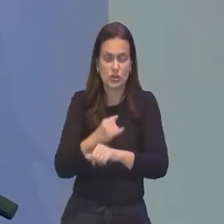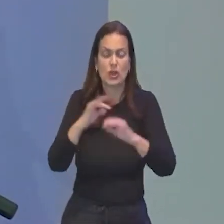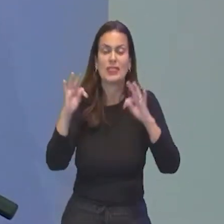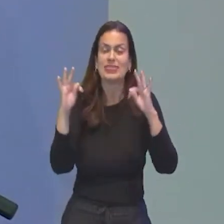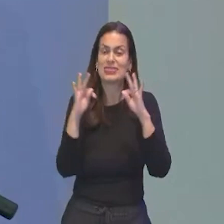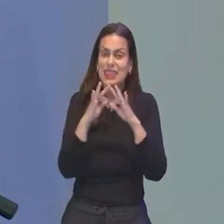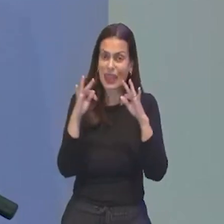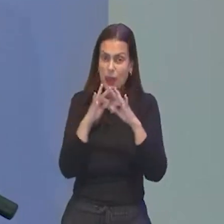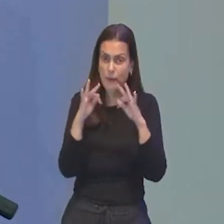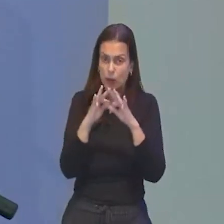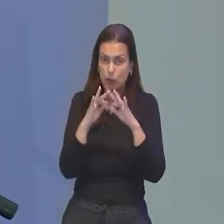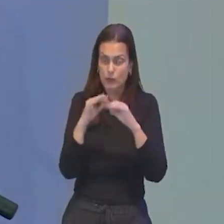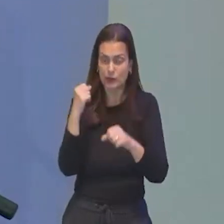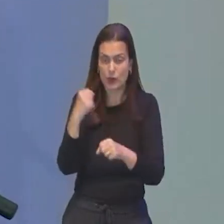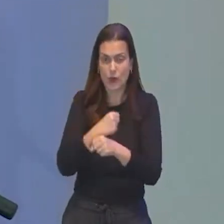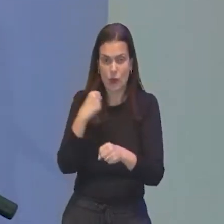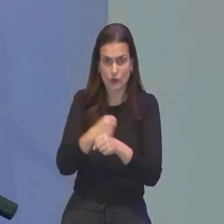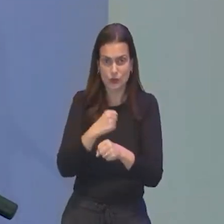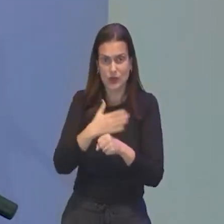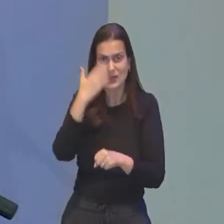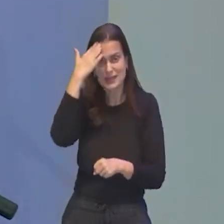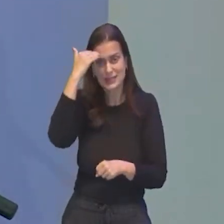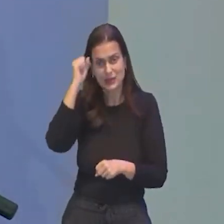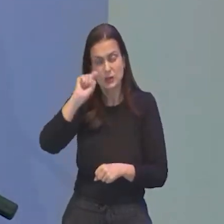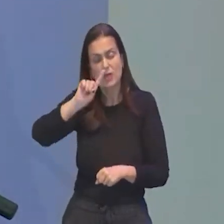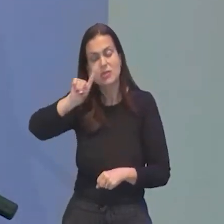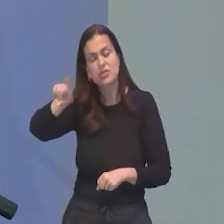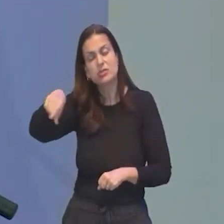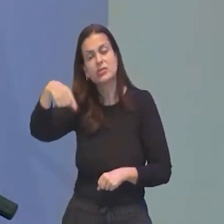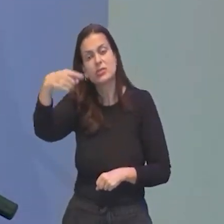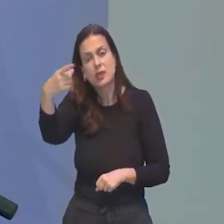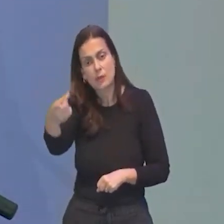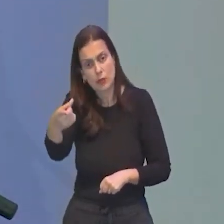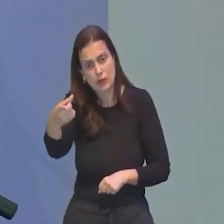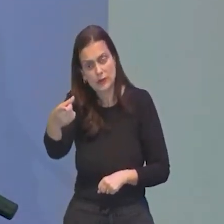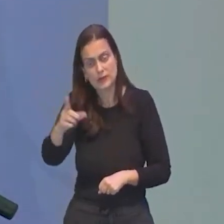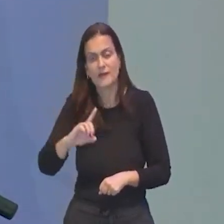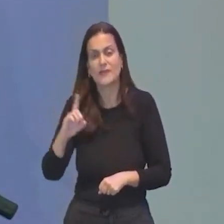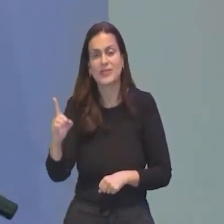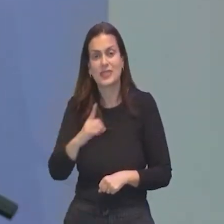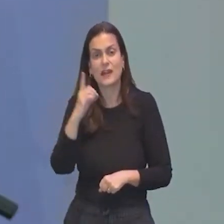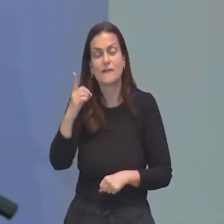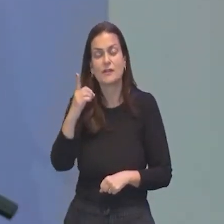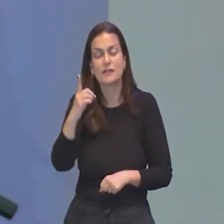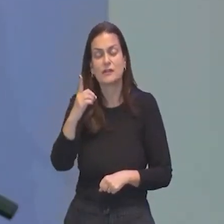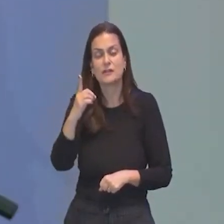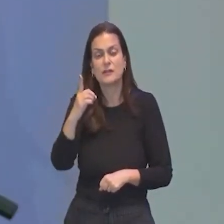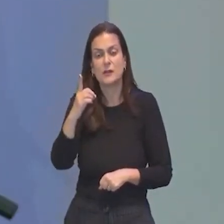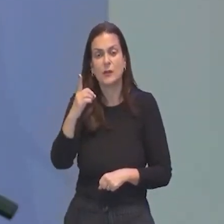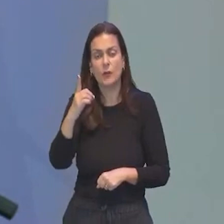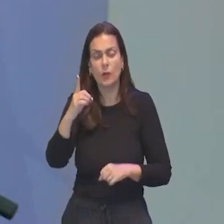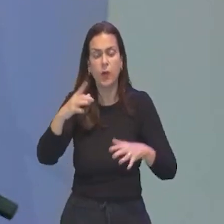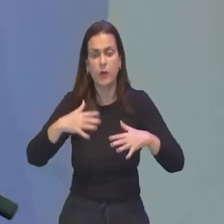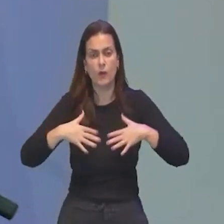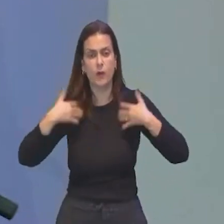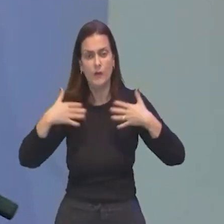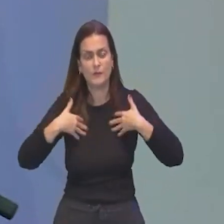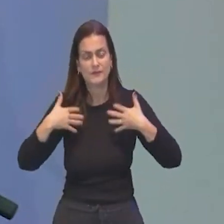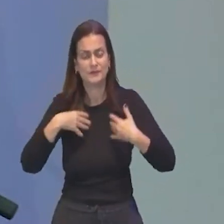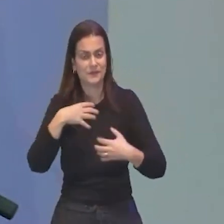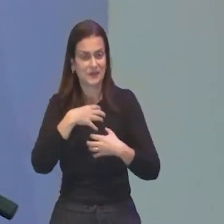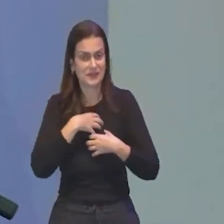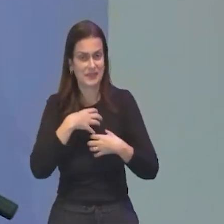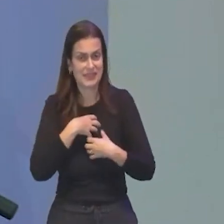templo que viria a ser construído por Salomão posteriormente. Davi então, ele se alegra,